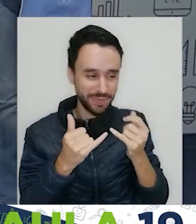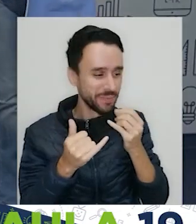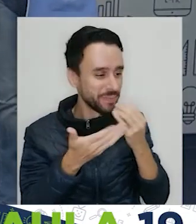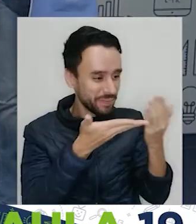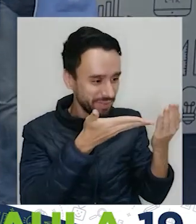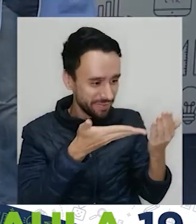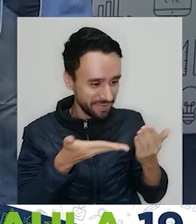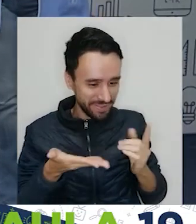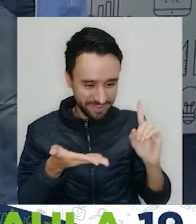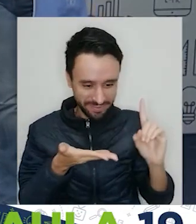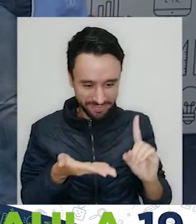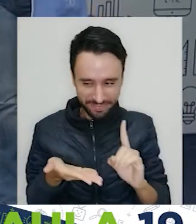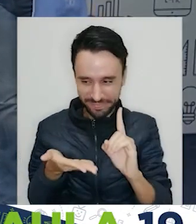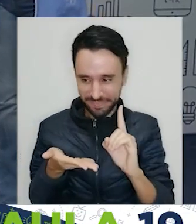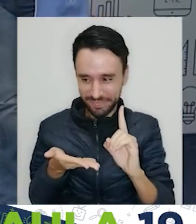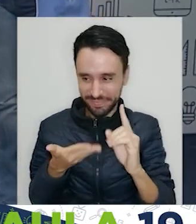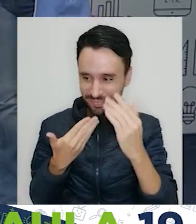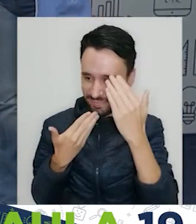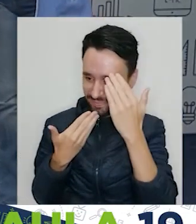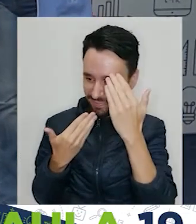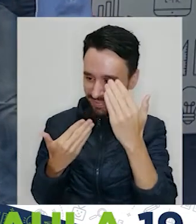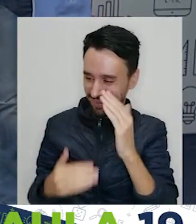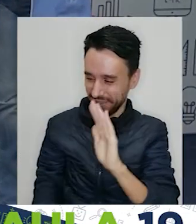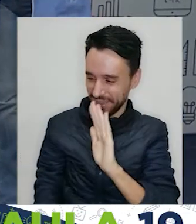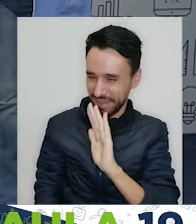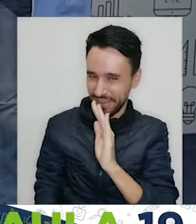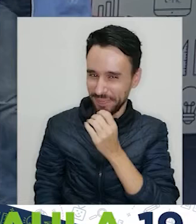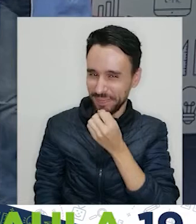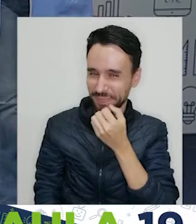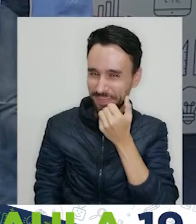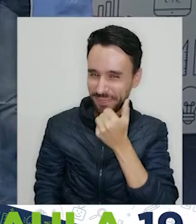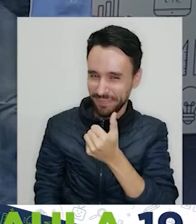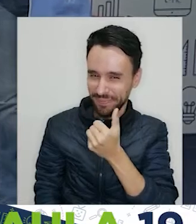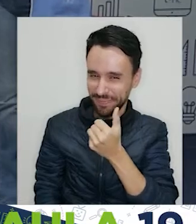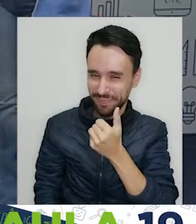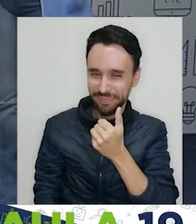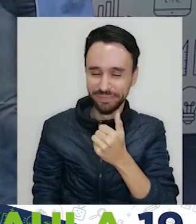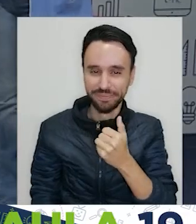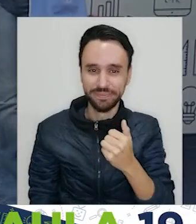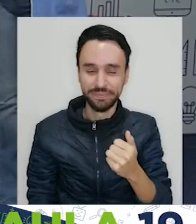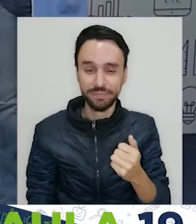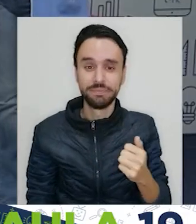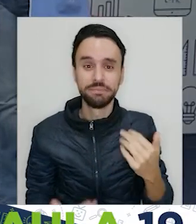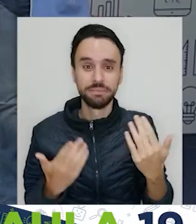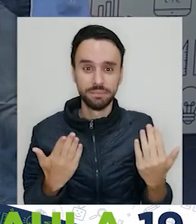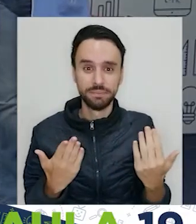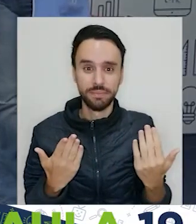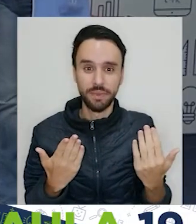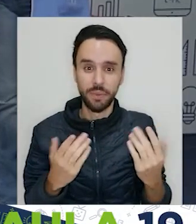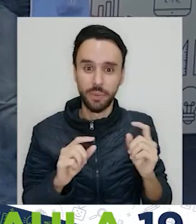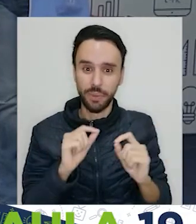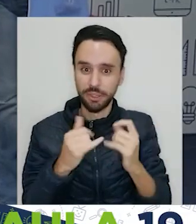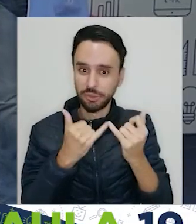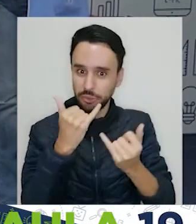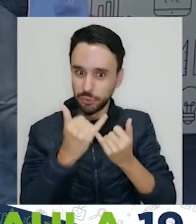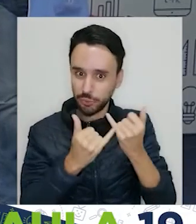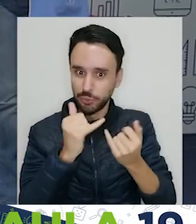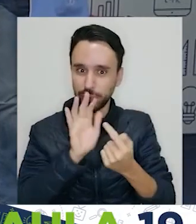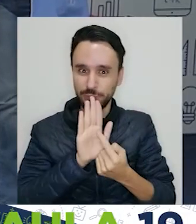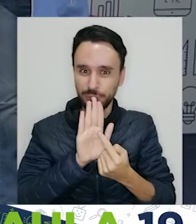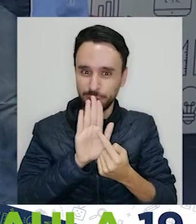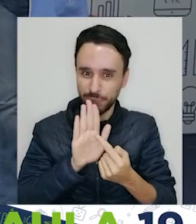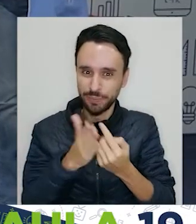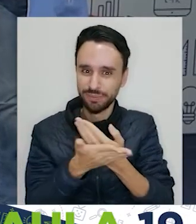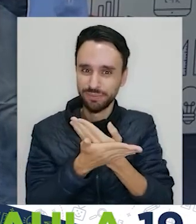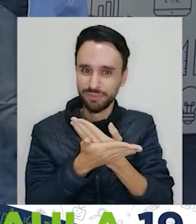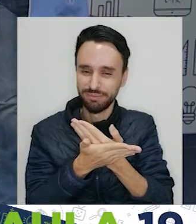professora Suzy! Muito obrigada! Olá, tudo bem? Estou aqui para um jogo muito legal. Tenho certeza